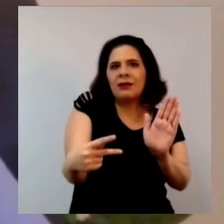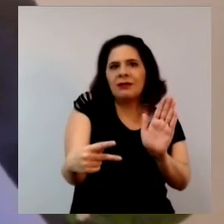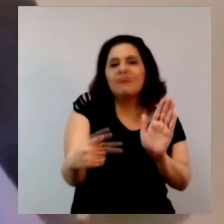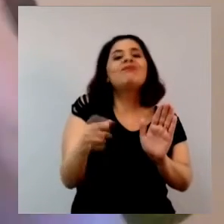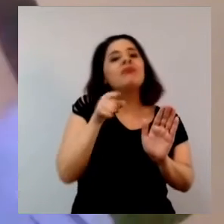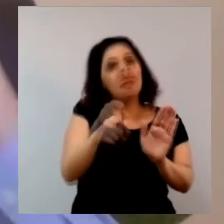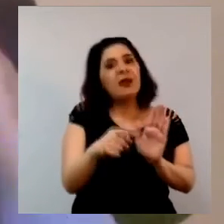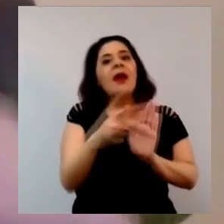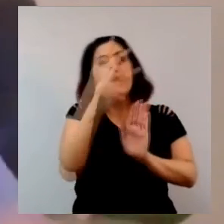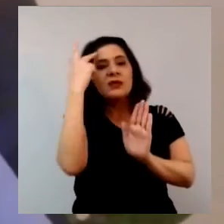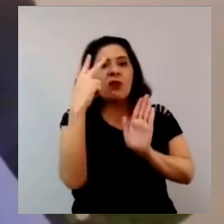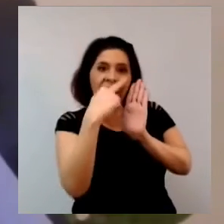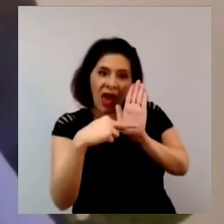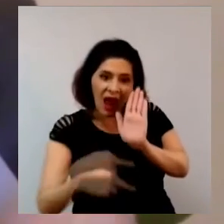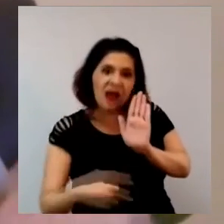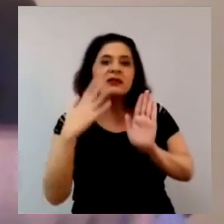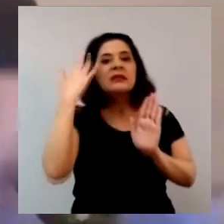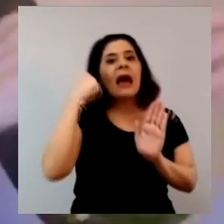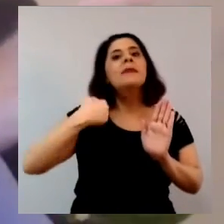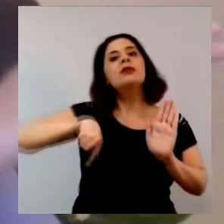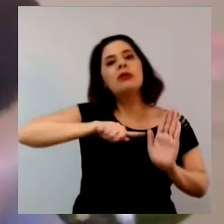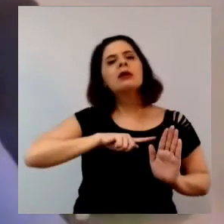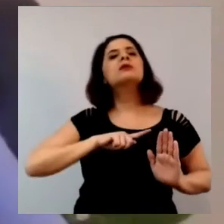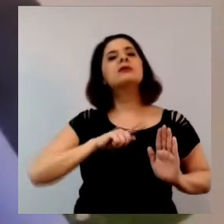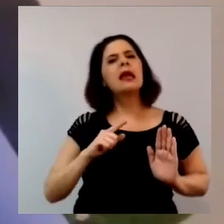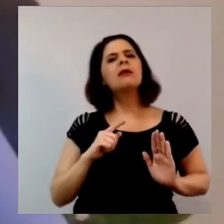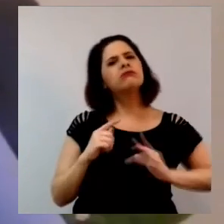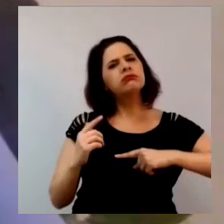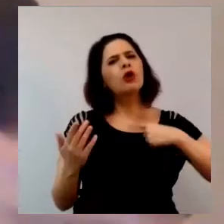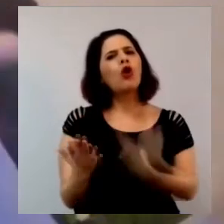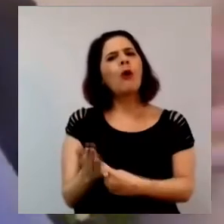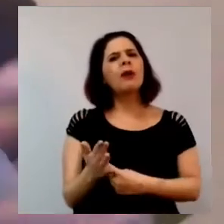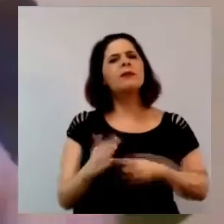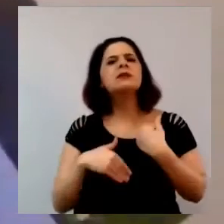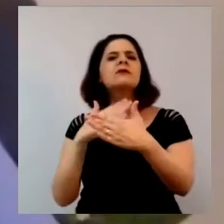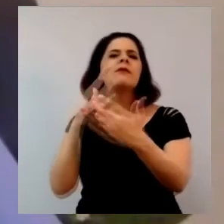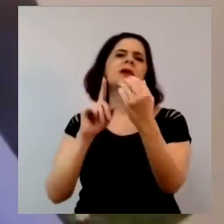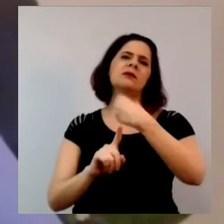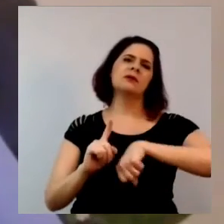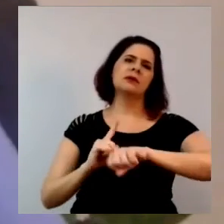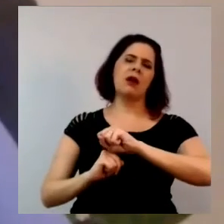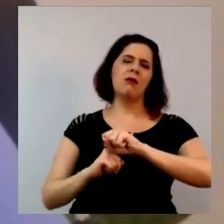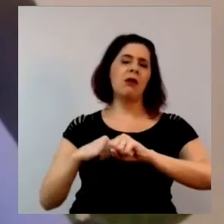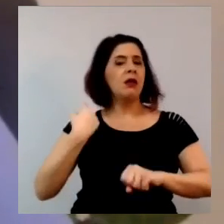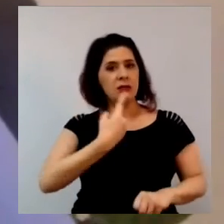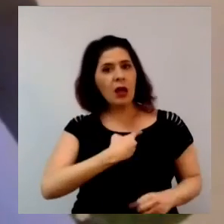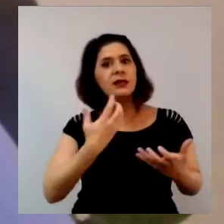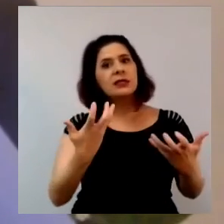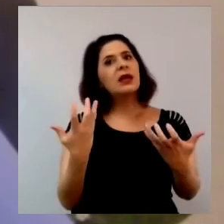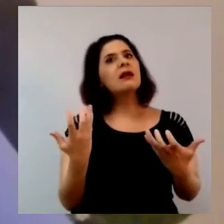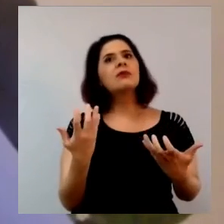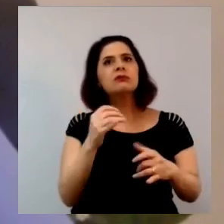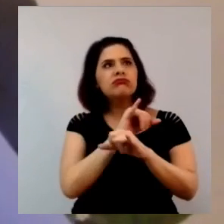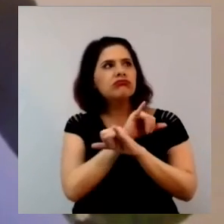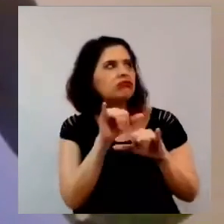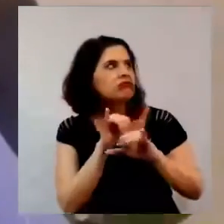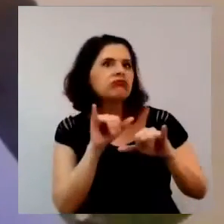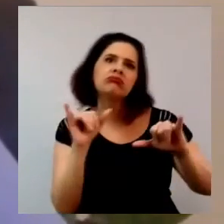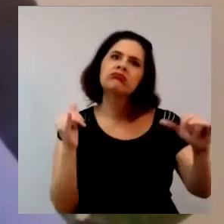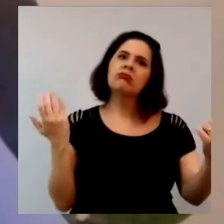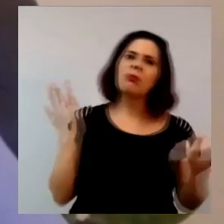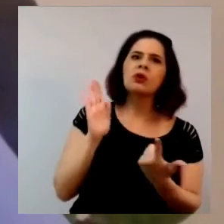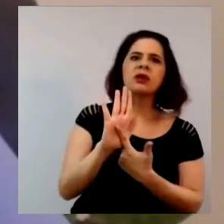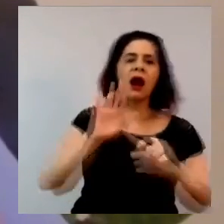desenvolvimento social. Quer dizer, porque a gente cobre tudo que a gente cobre, a gente está bem posicionado para falar, ó, eu vou fazer um esforço de garantir um equilíbrio